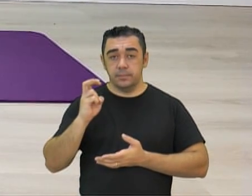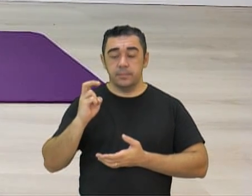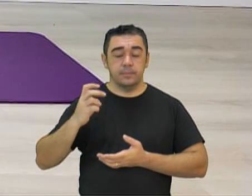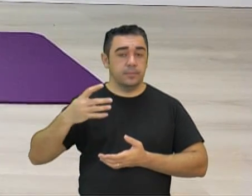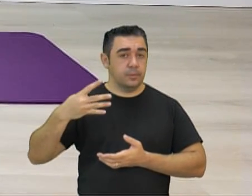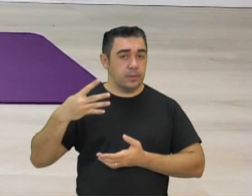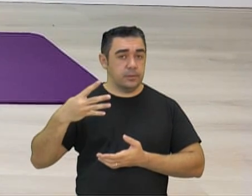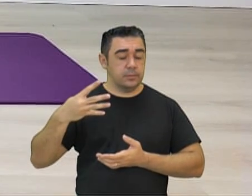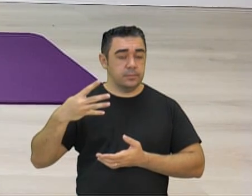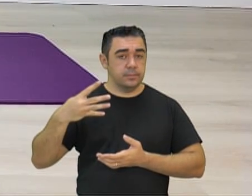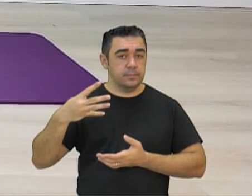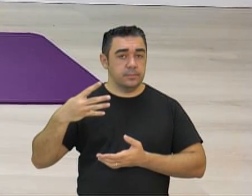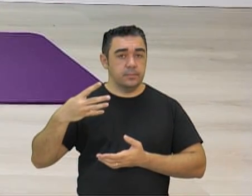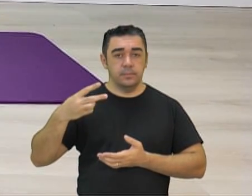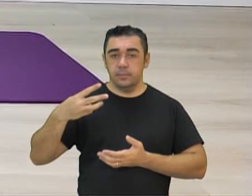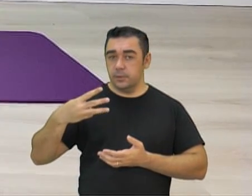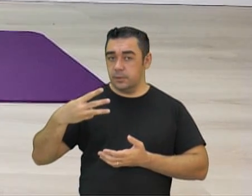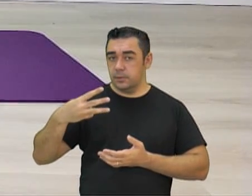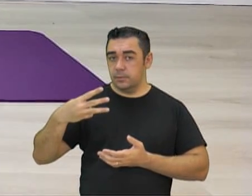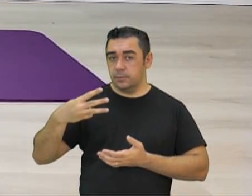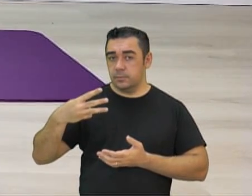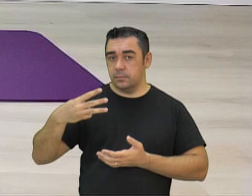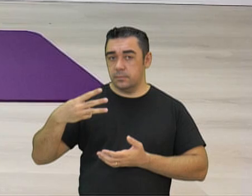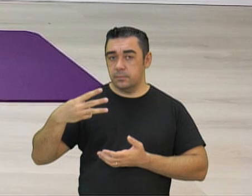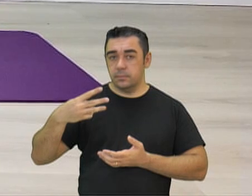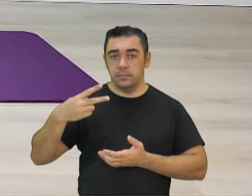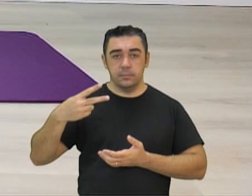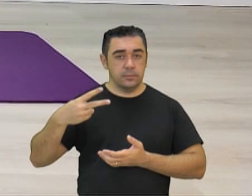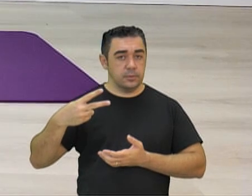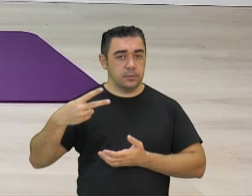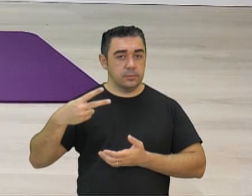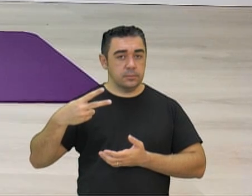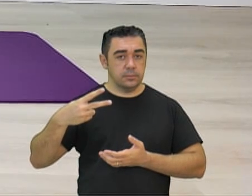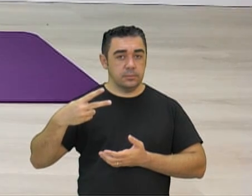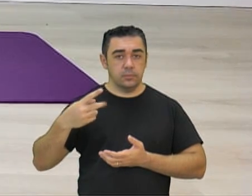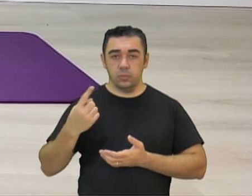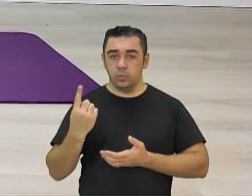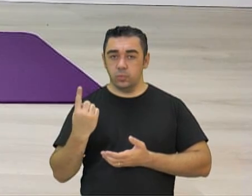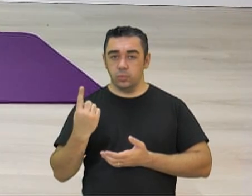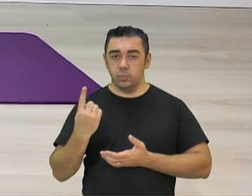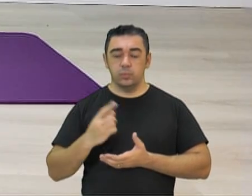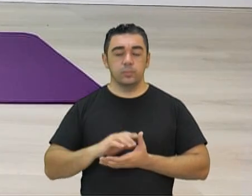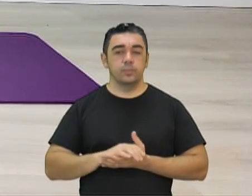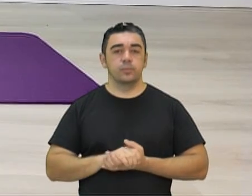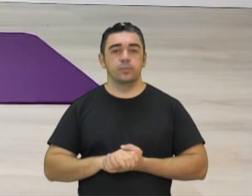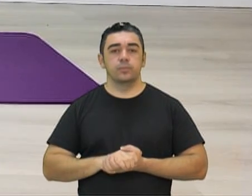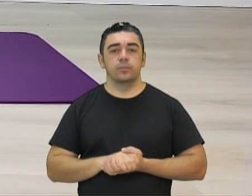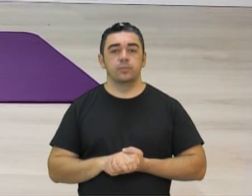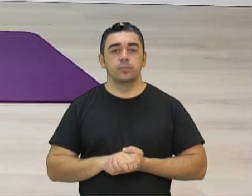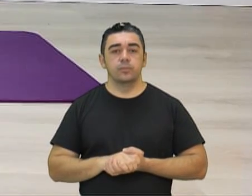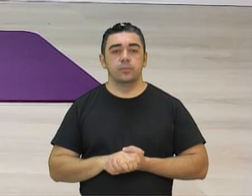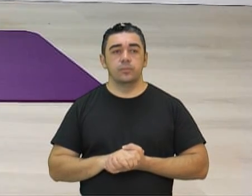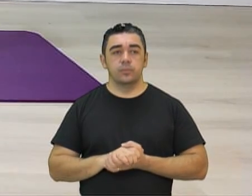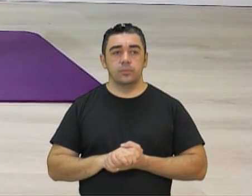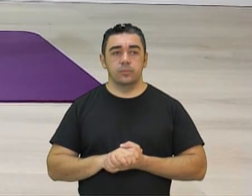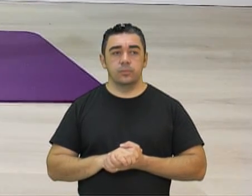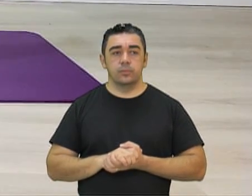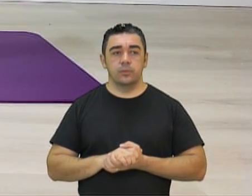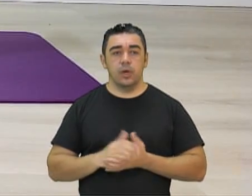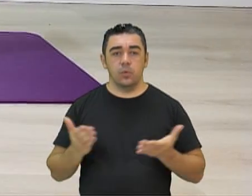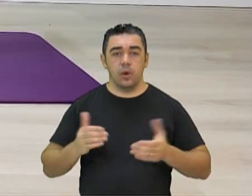4, 3, 2, 1. Troca sem